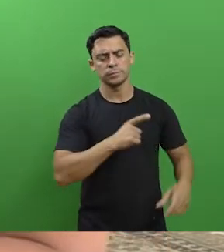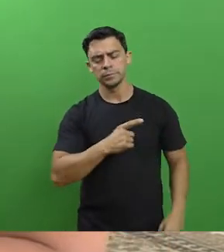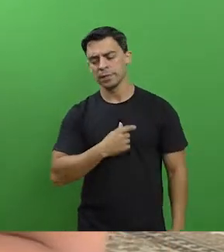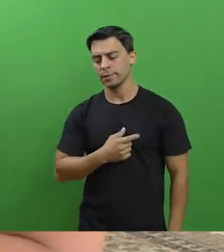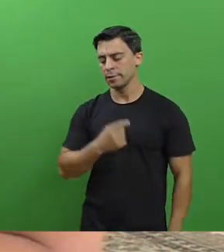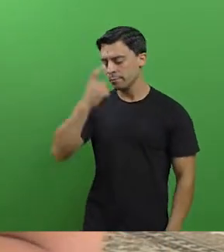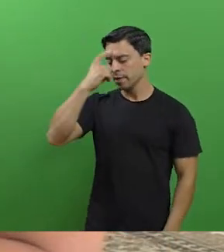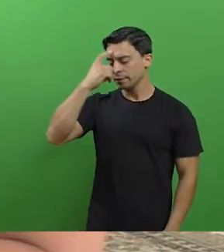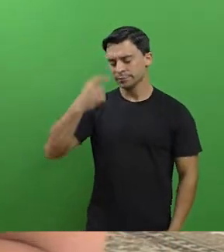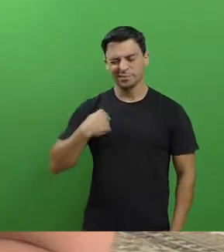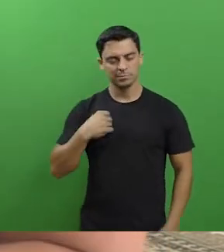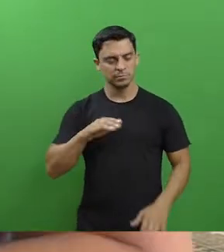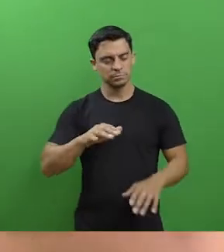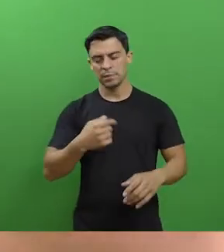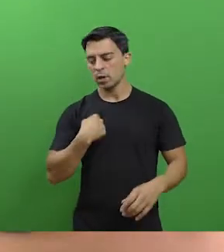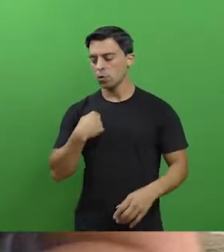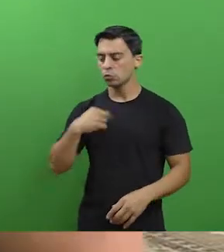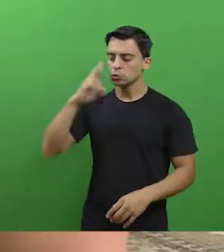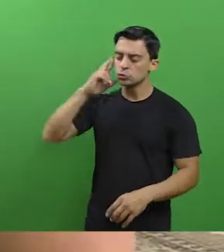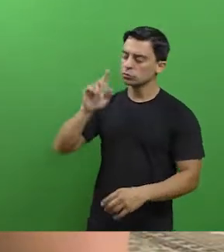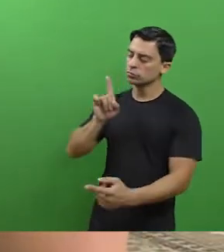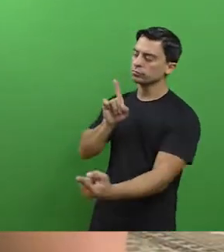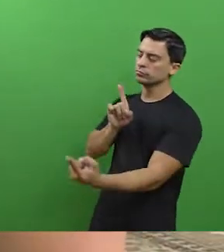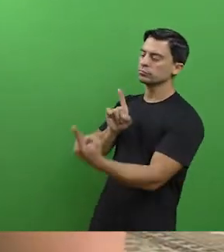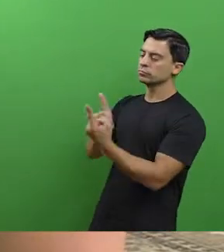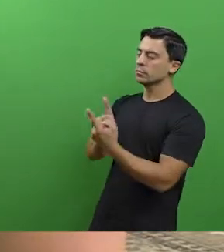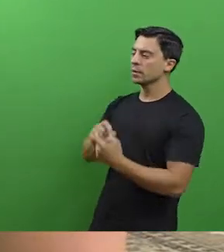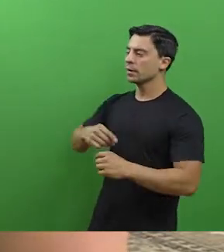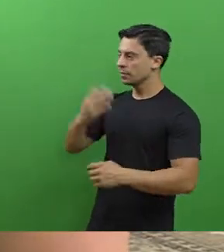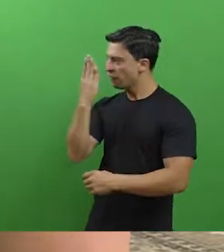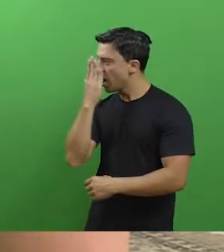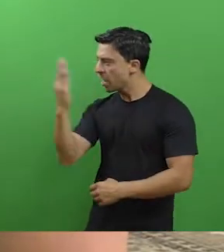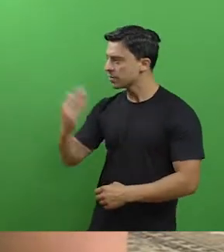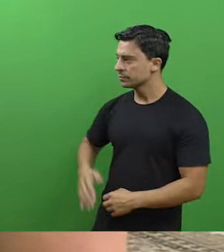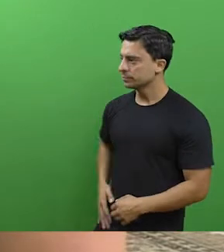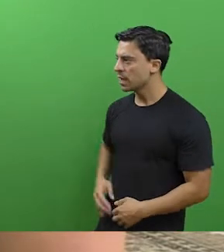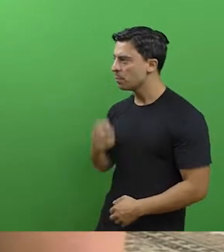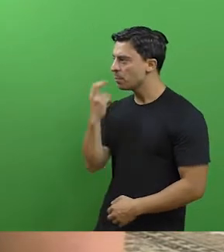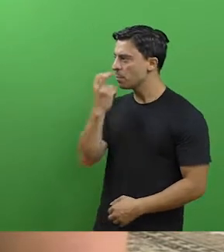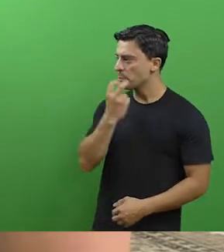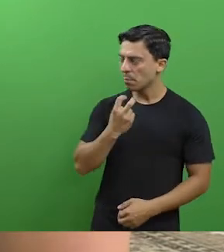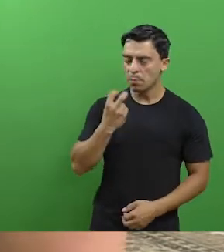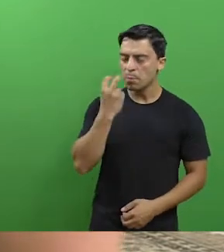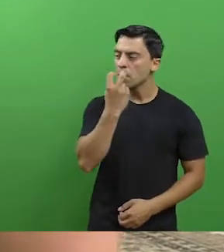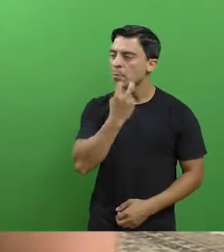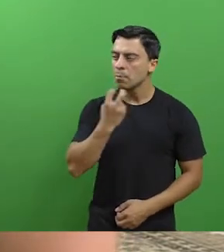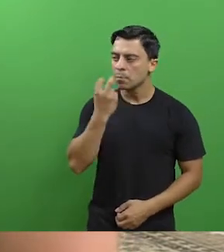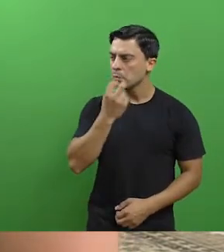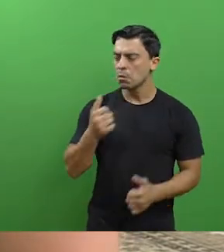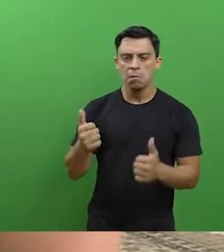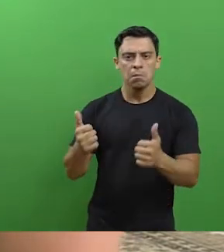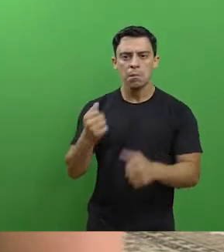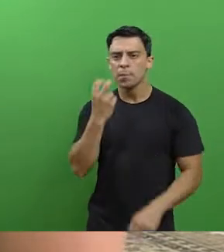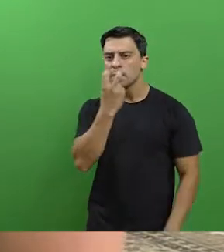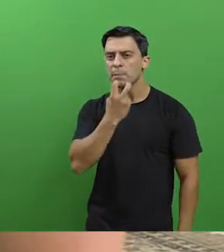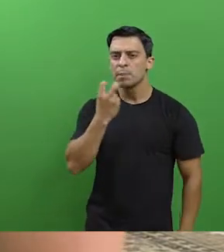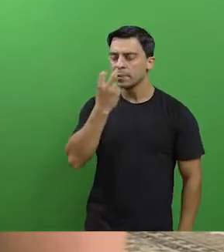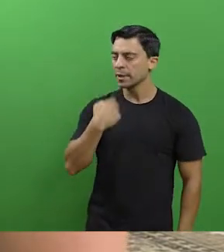ficar de frente para ele, falar com calma, tá tudo certo. Ele vai ler os meus